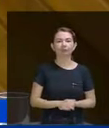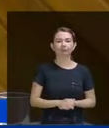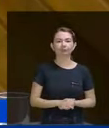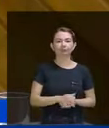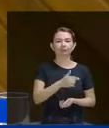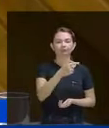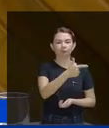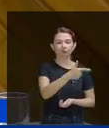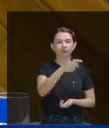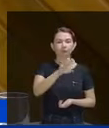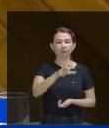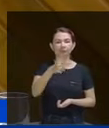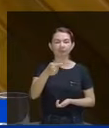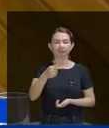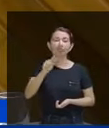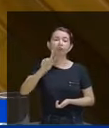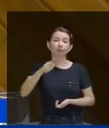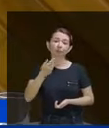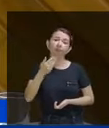receita de R$